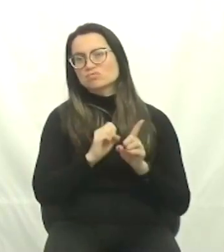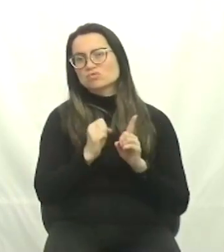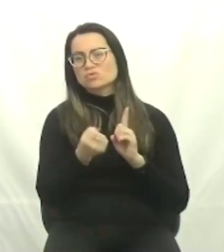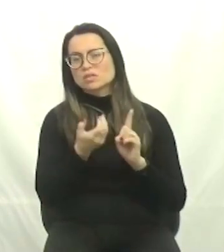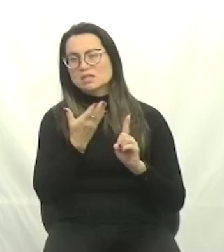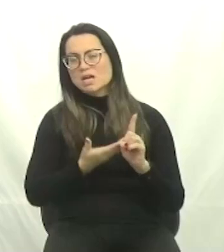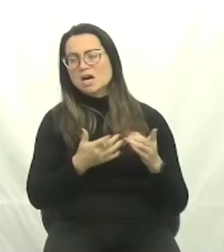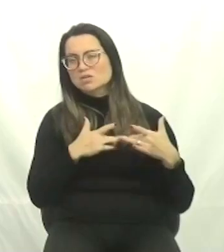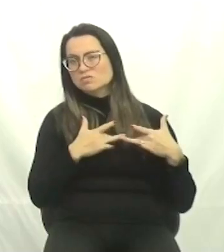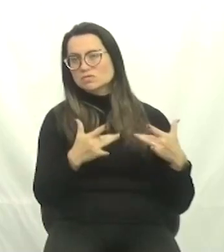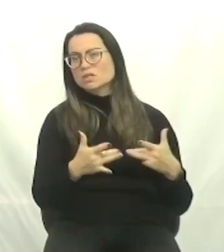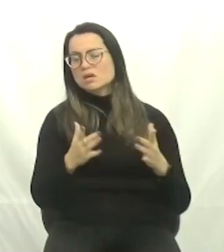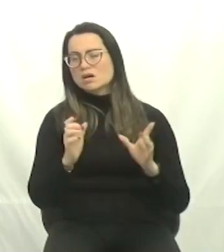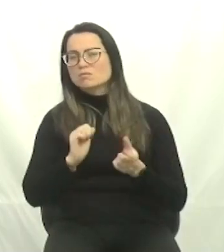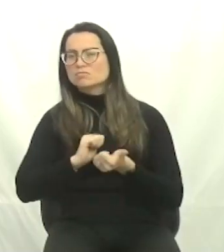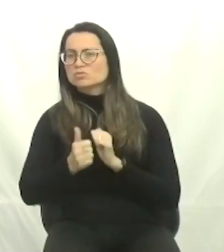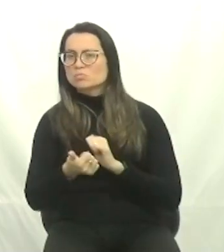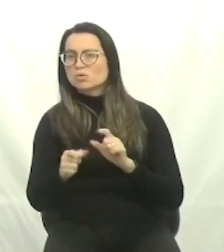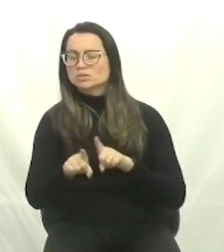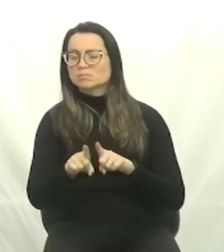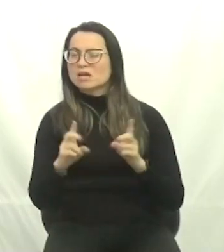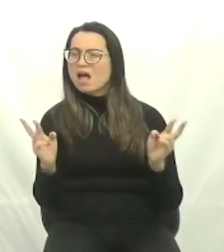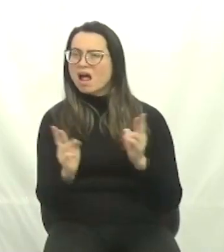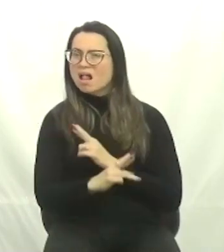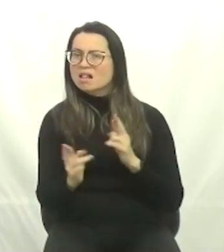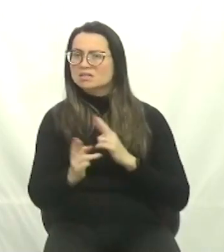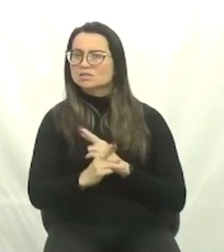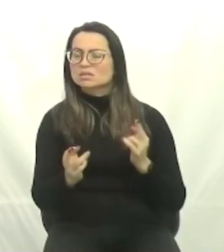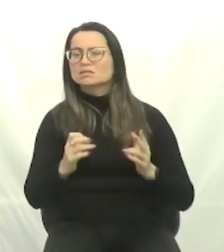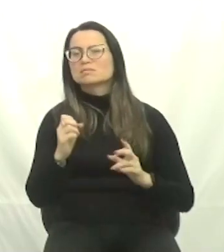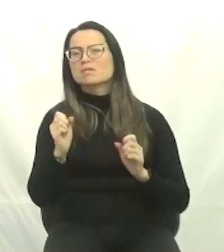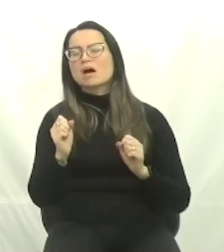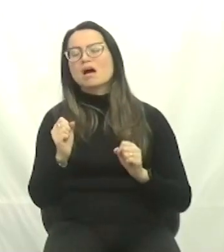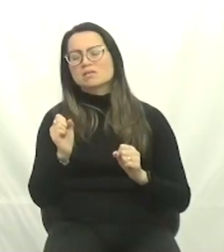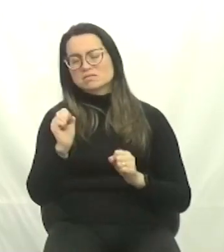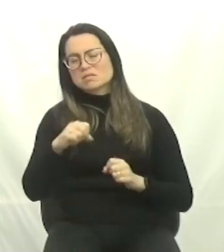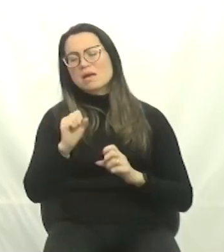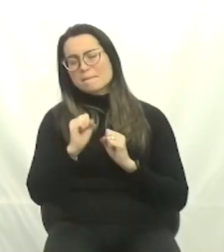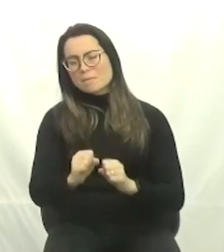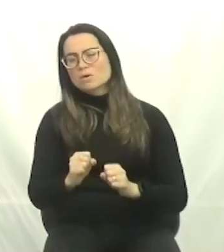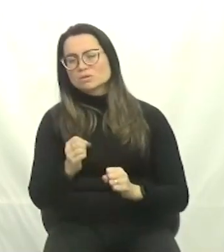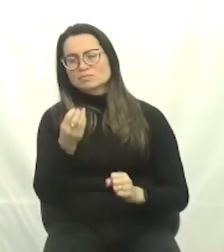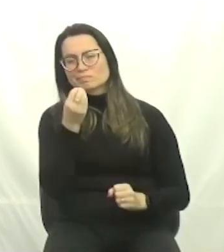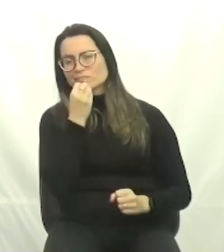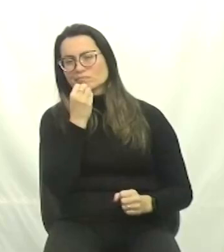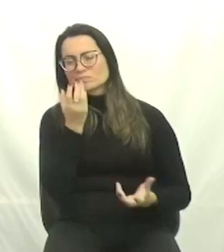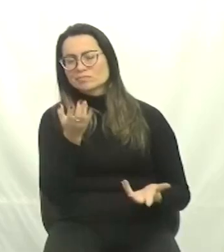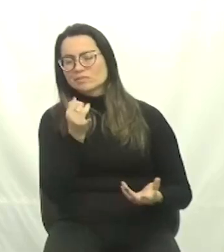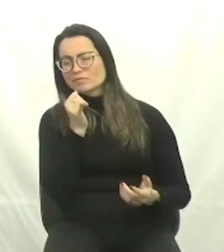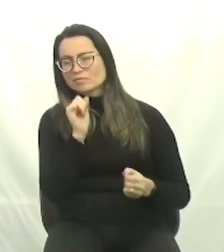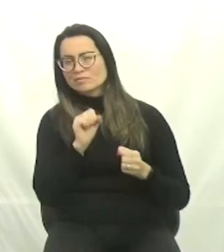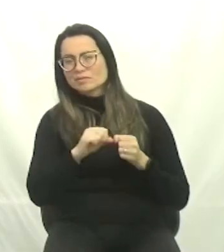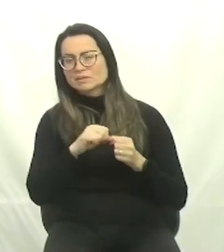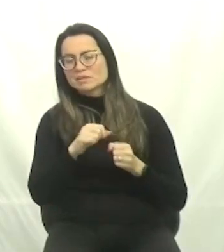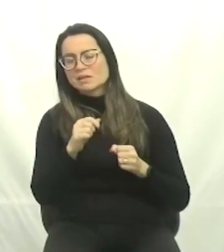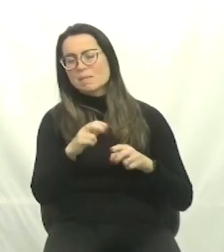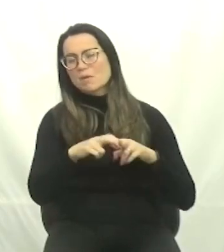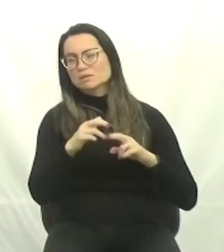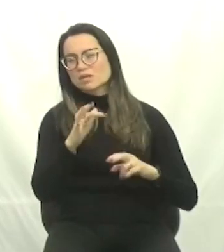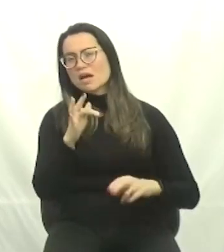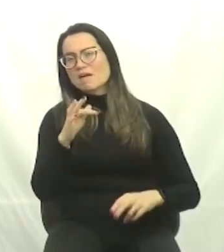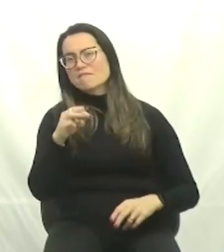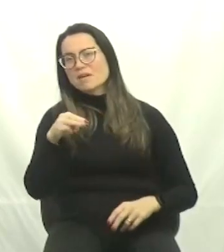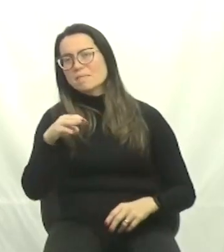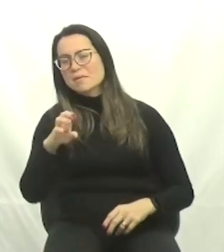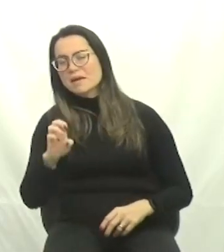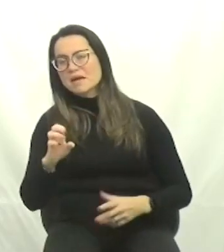com esporte, enfim, fazendo essa inter-relação que é possível fazer através, por exemplo, de uma FME, do Conselho